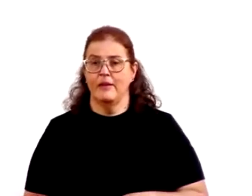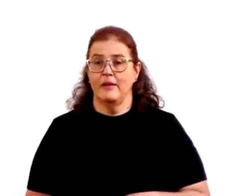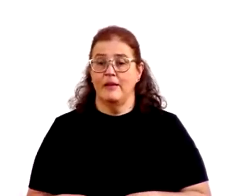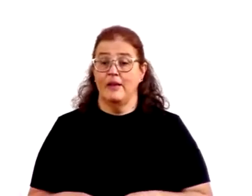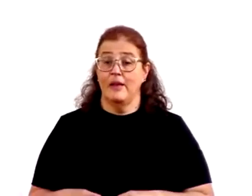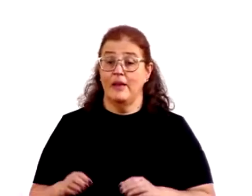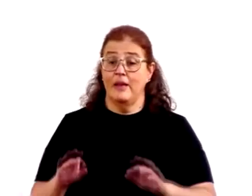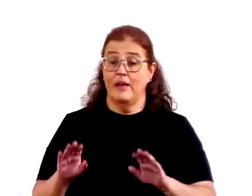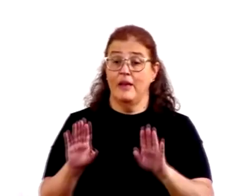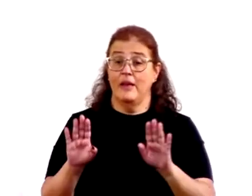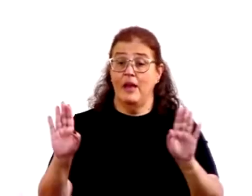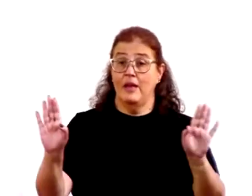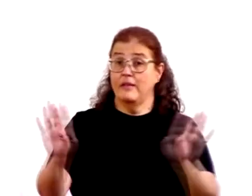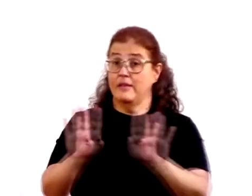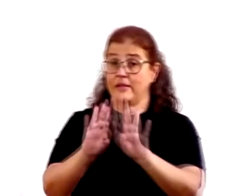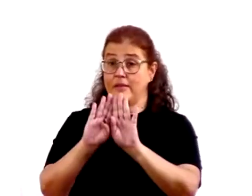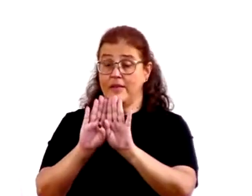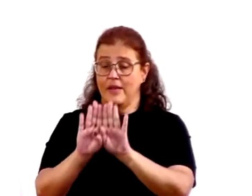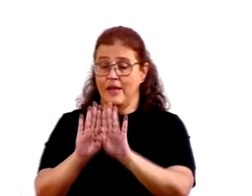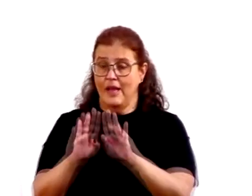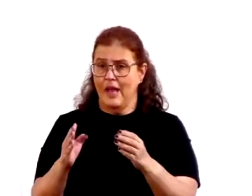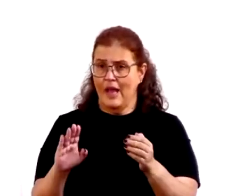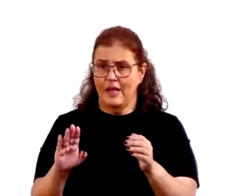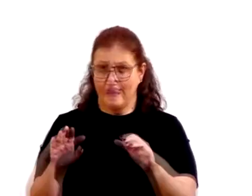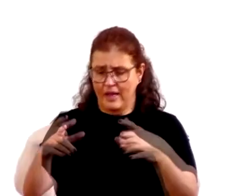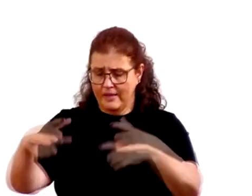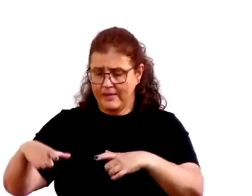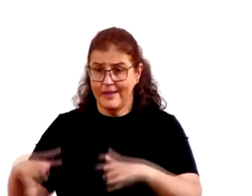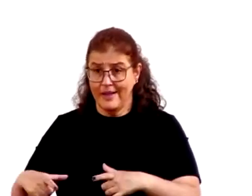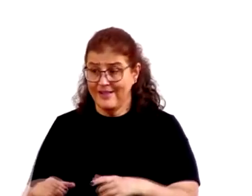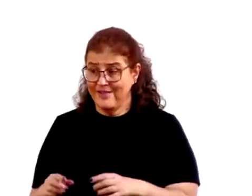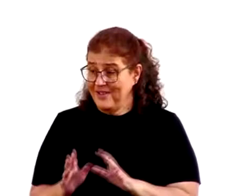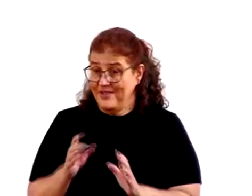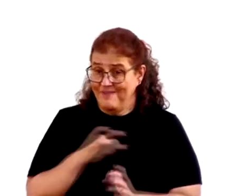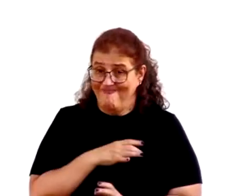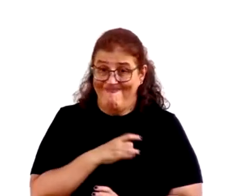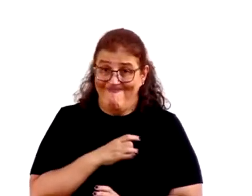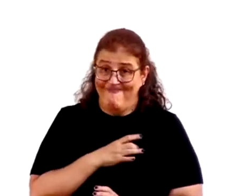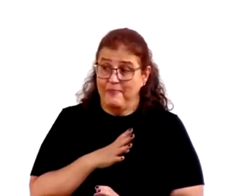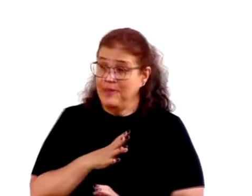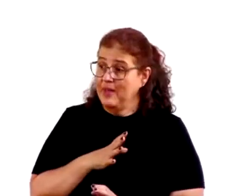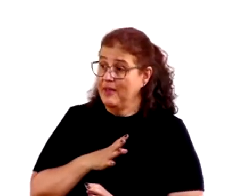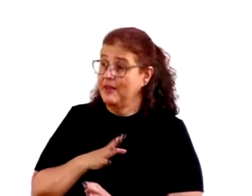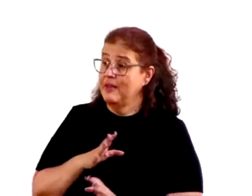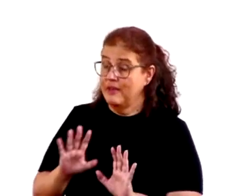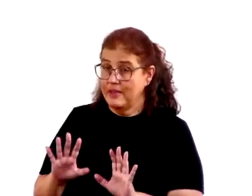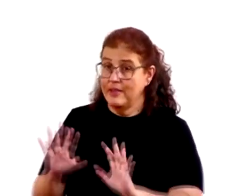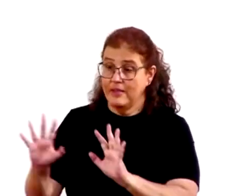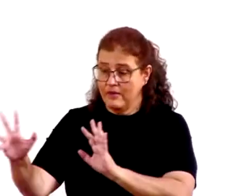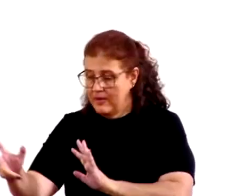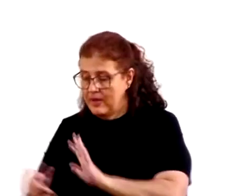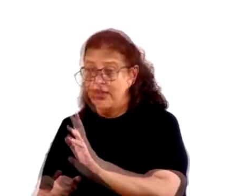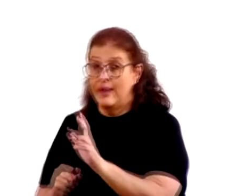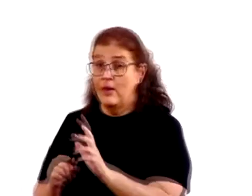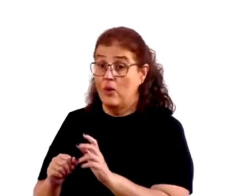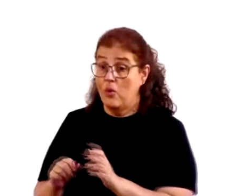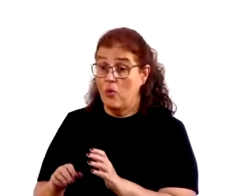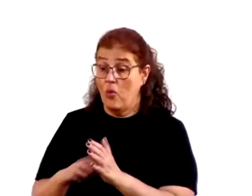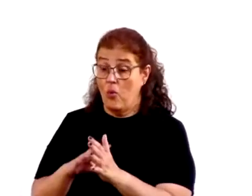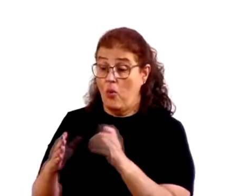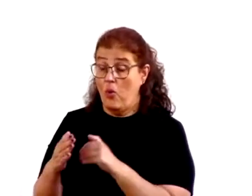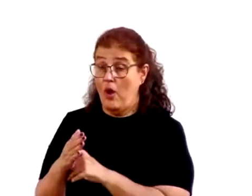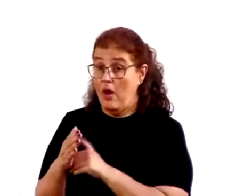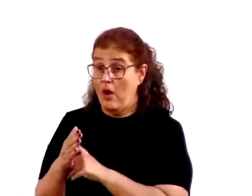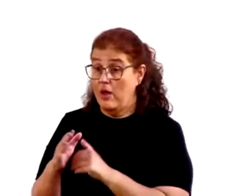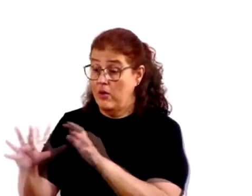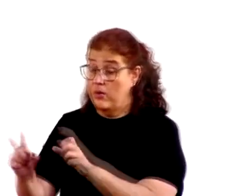a cidade ficava ali, temendo, preocupada, fazendo reservas de alimentos, porque não se